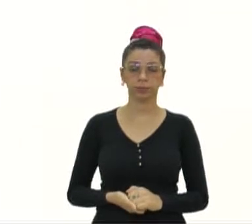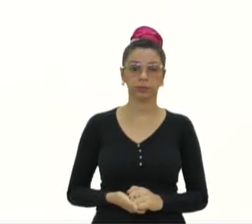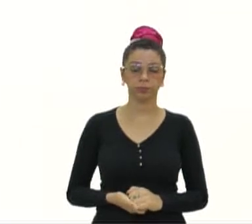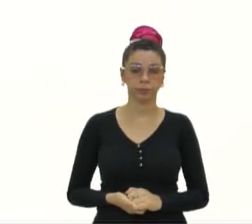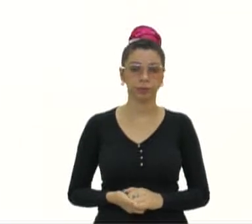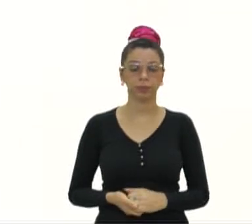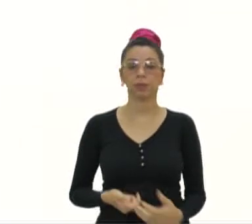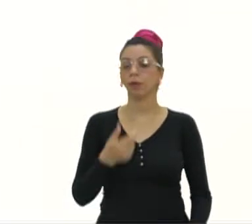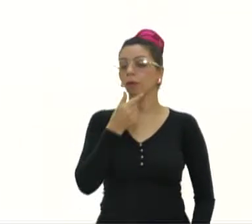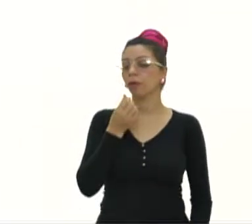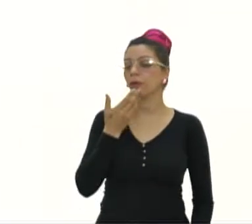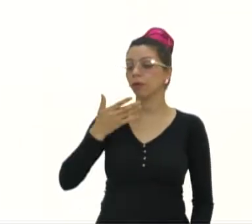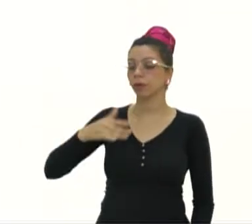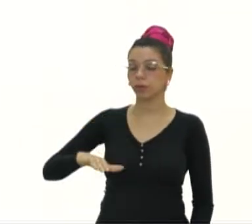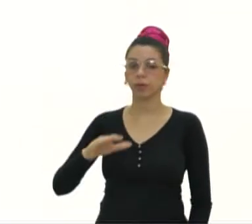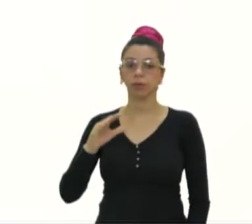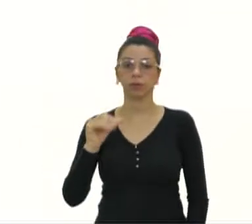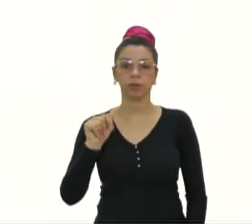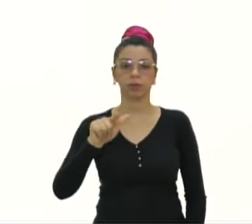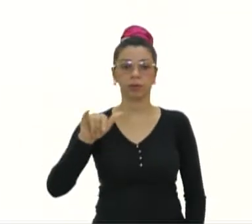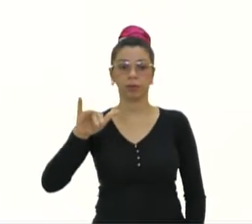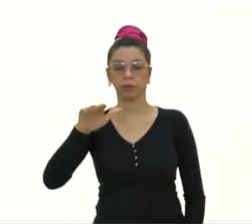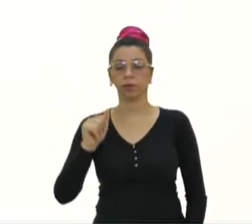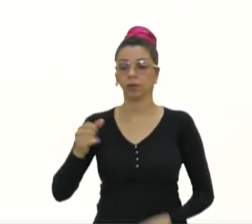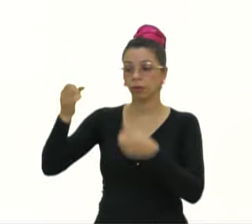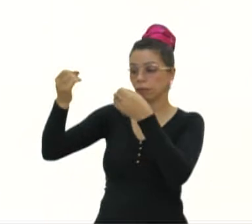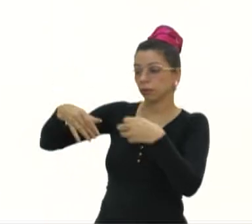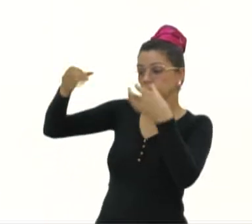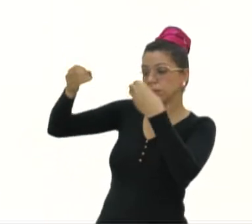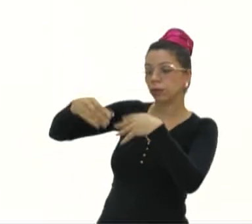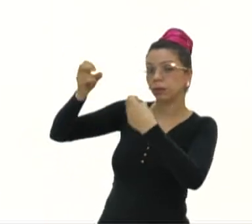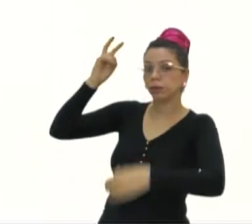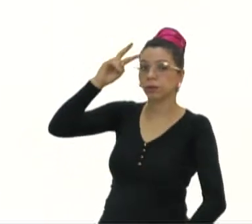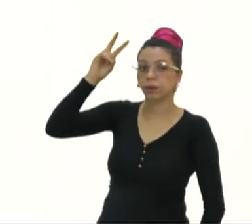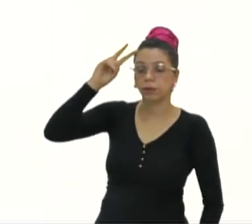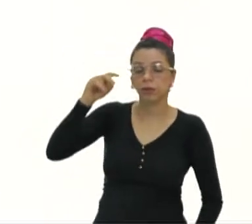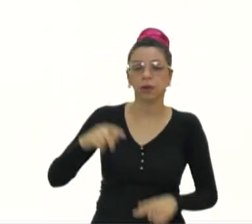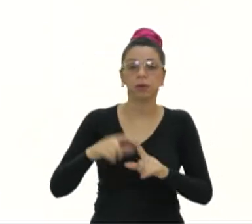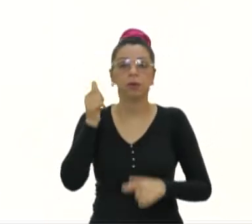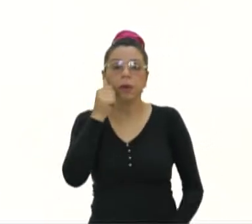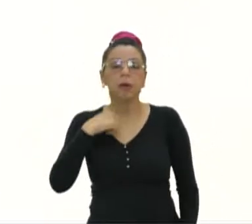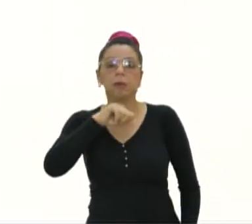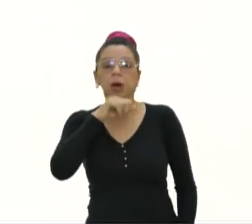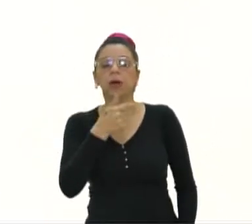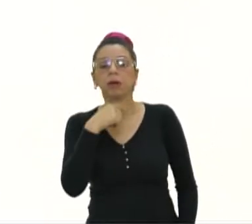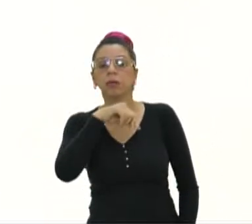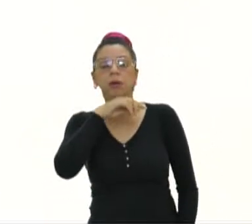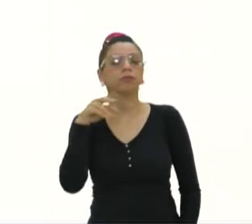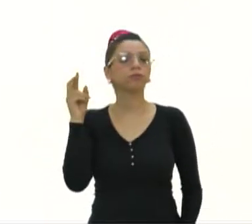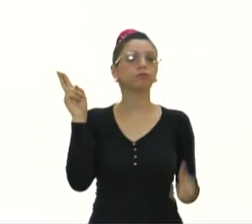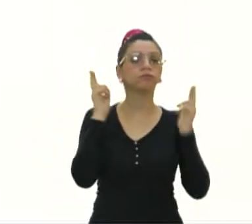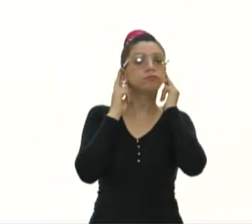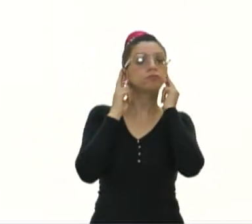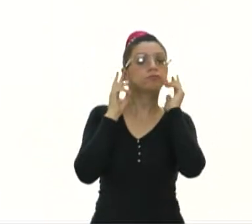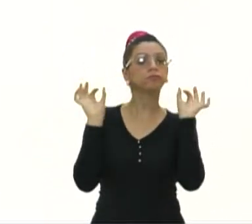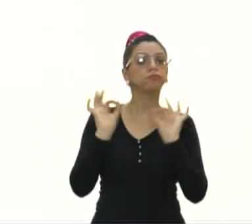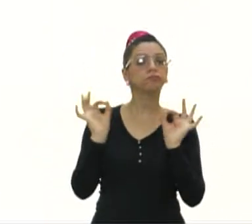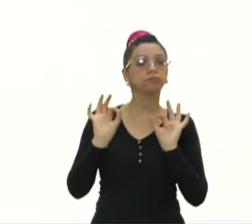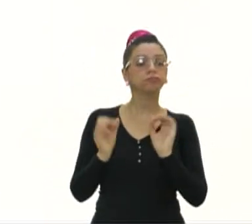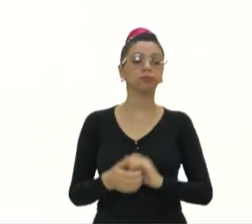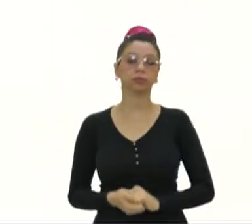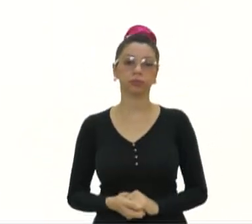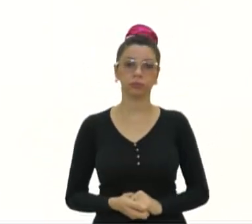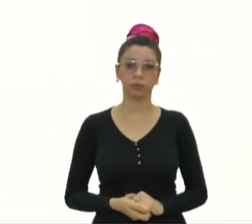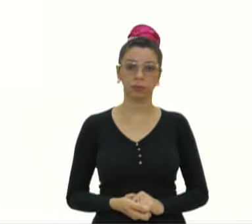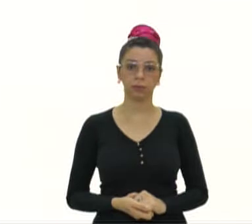estava explicando a teoria para os pais, eles não ouviram. Então vejam que nós temos 2 ações, uma